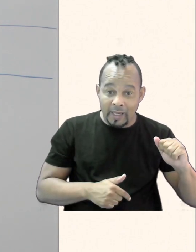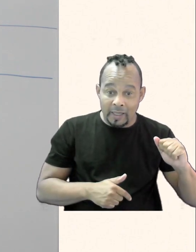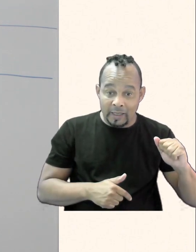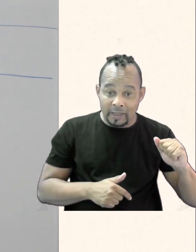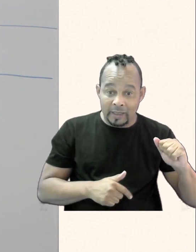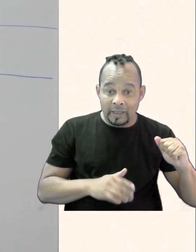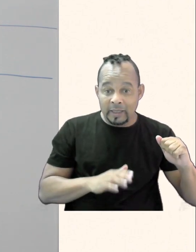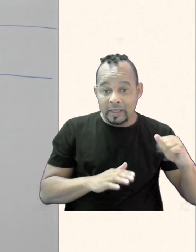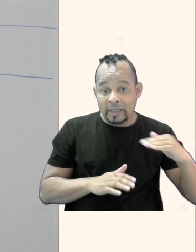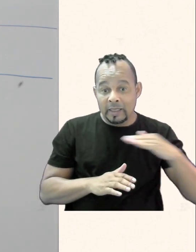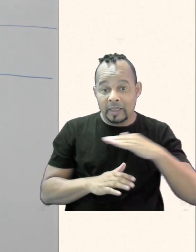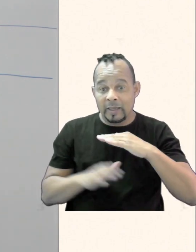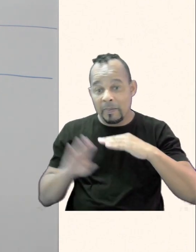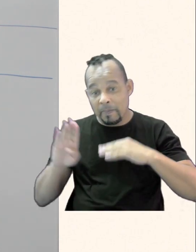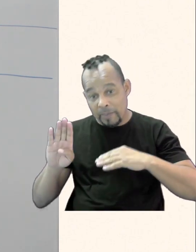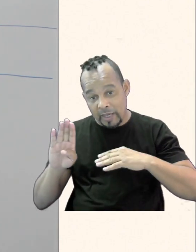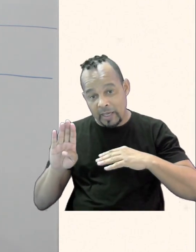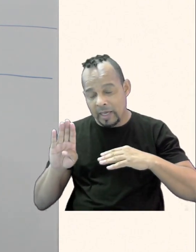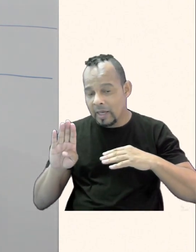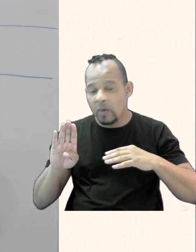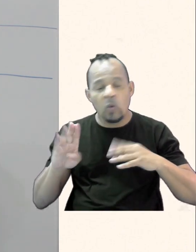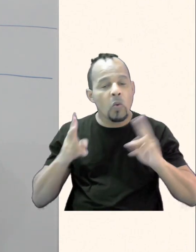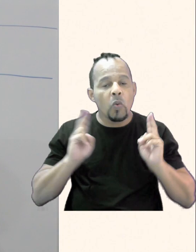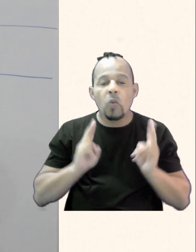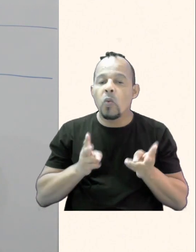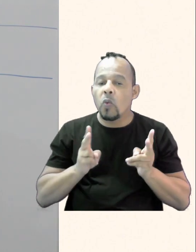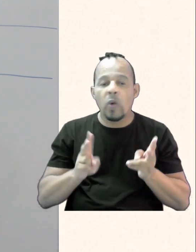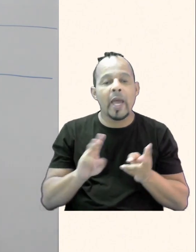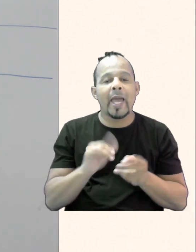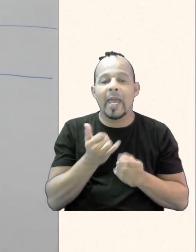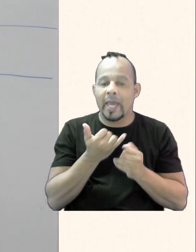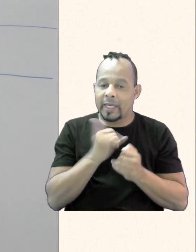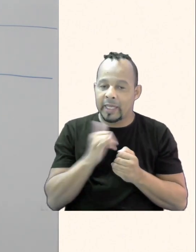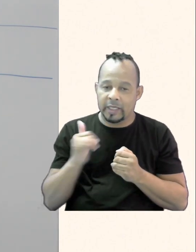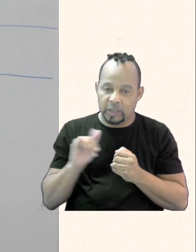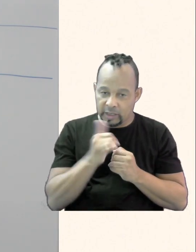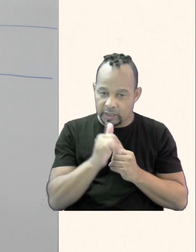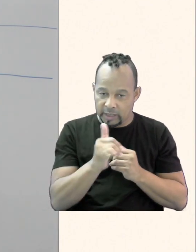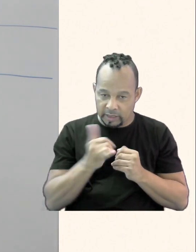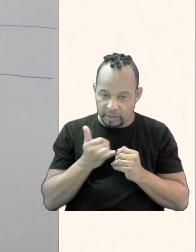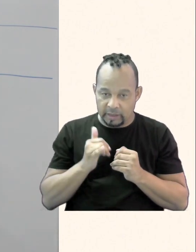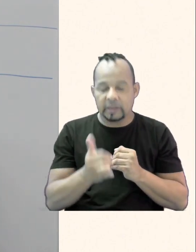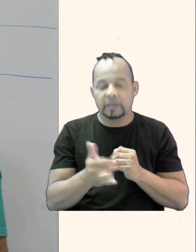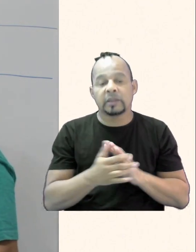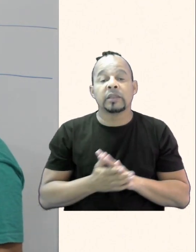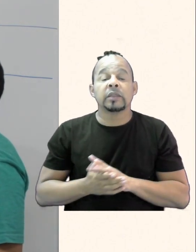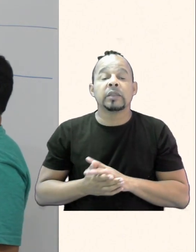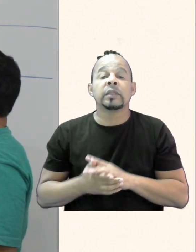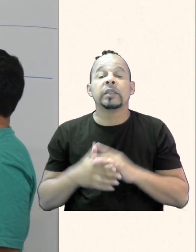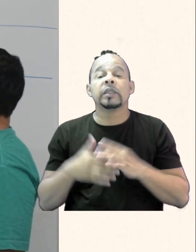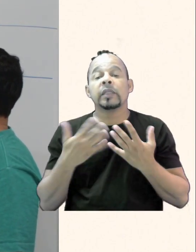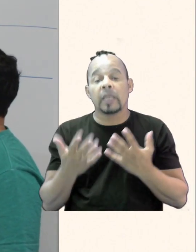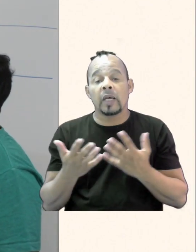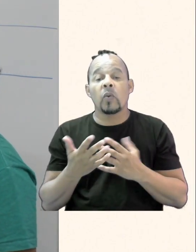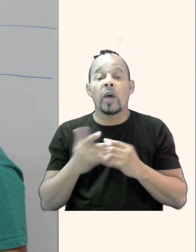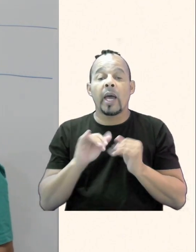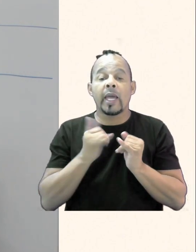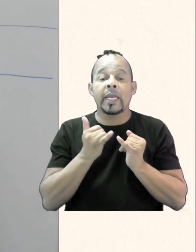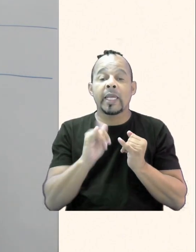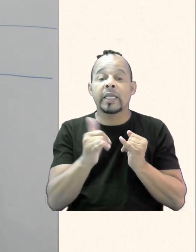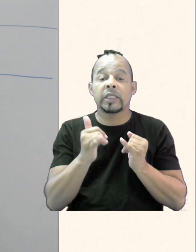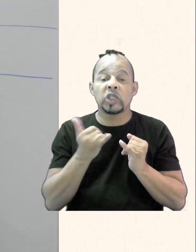para A. Não é isso? Muito bem. Aliás, a energia potencial